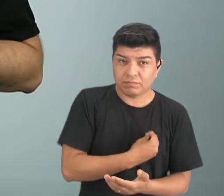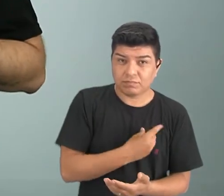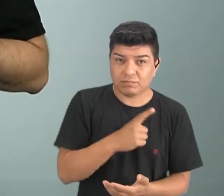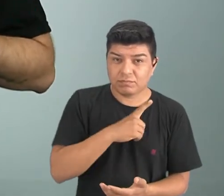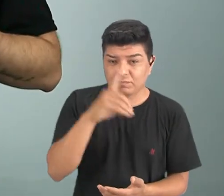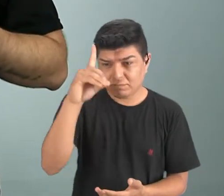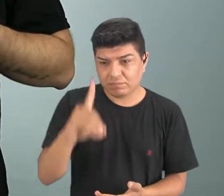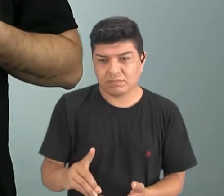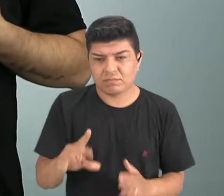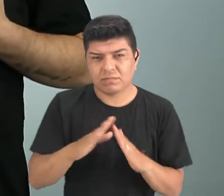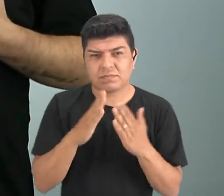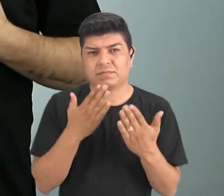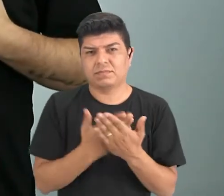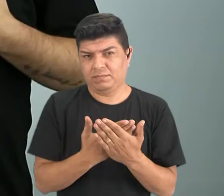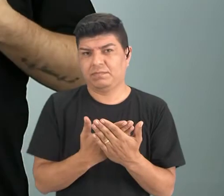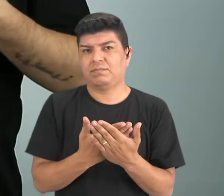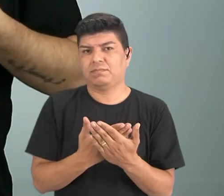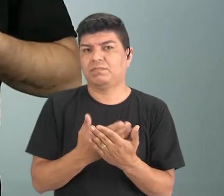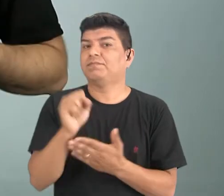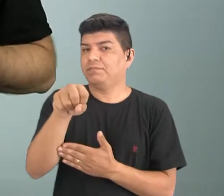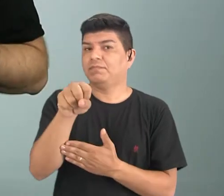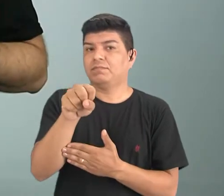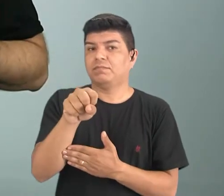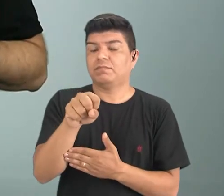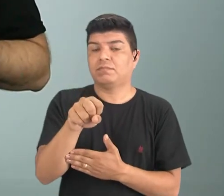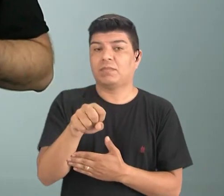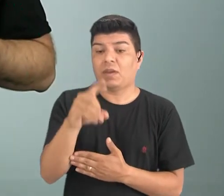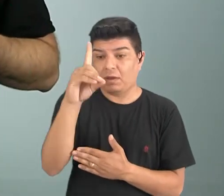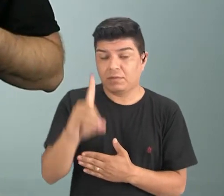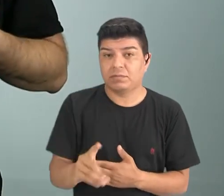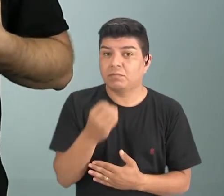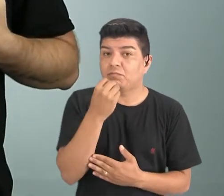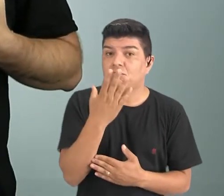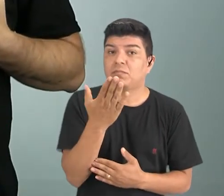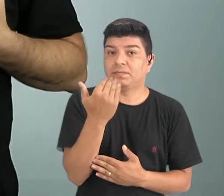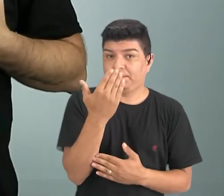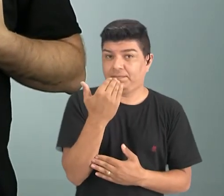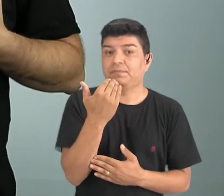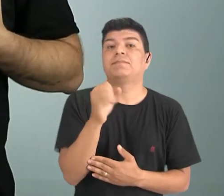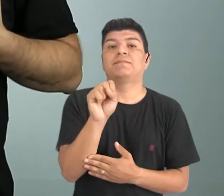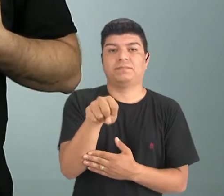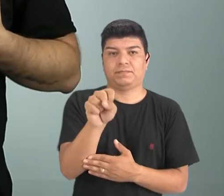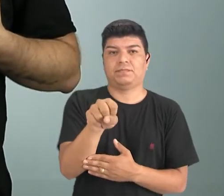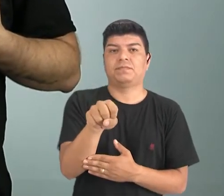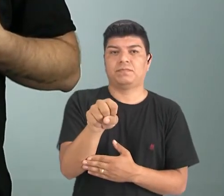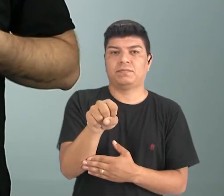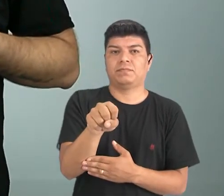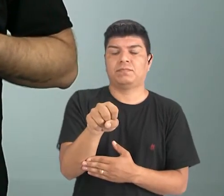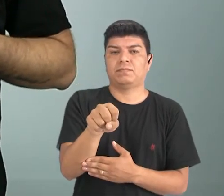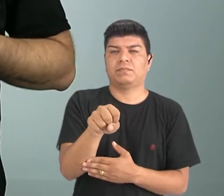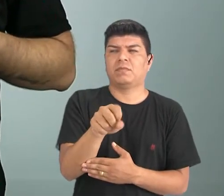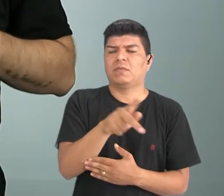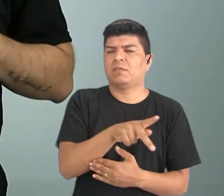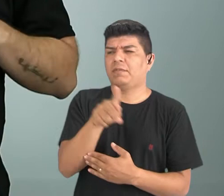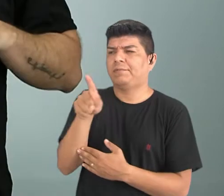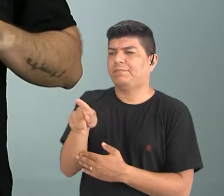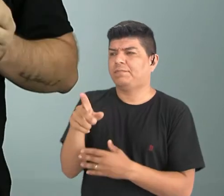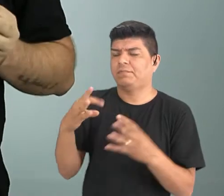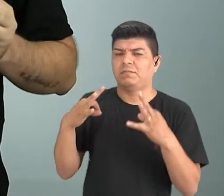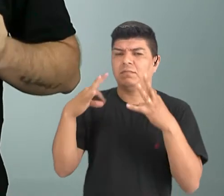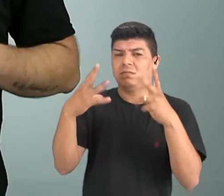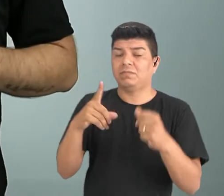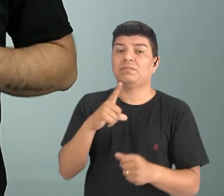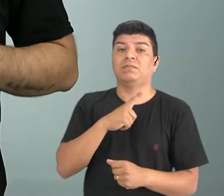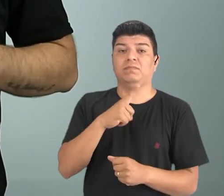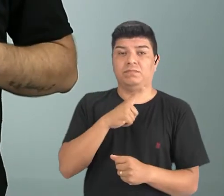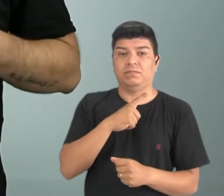escola? Sim. Você tem direito a uma boa alimentação? Sim. Ah, professor, todo mundo